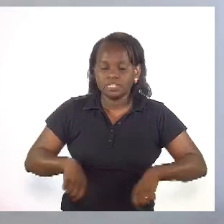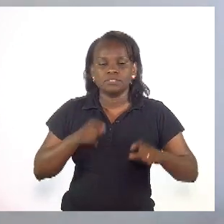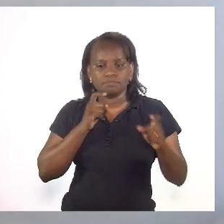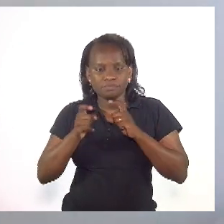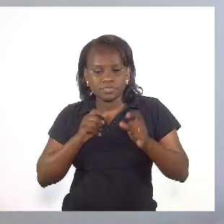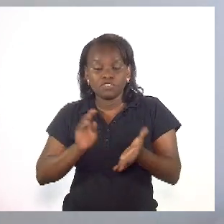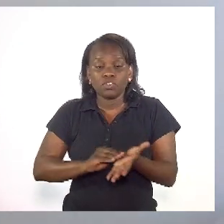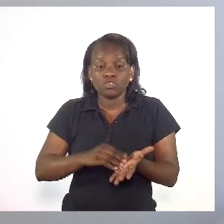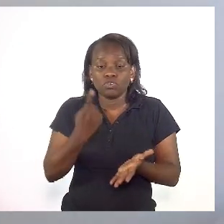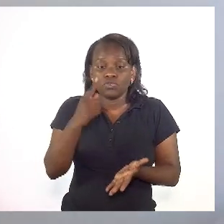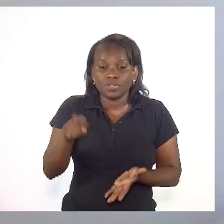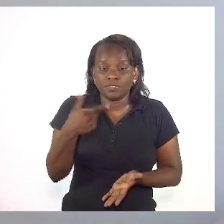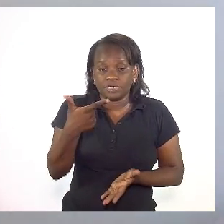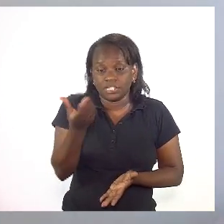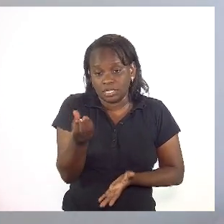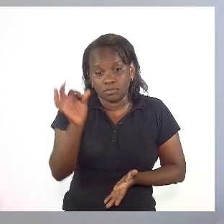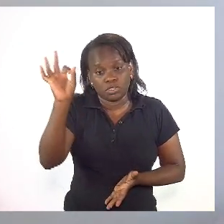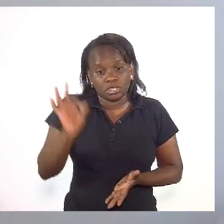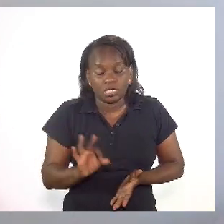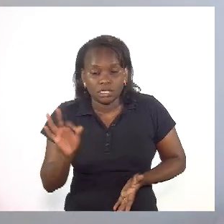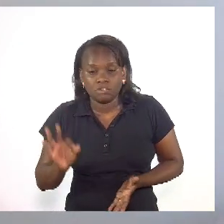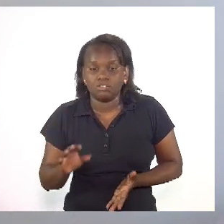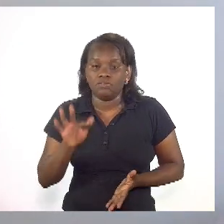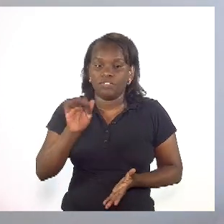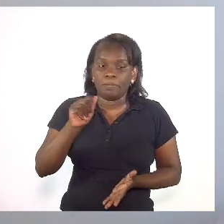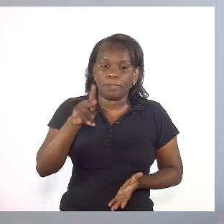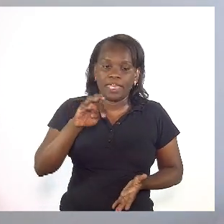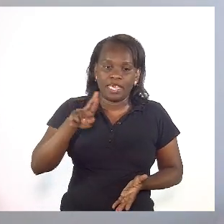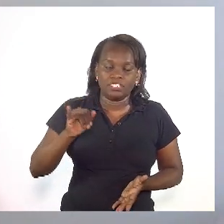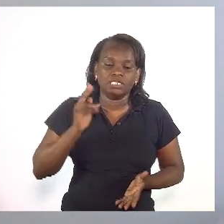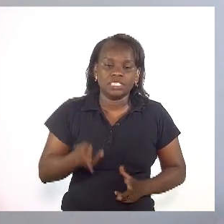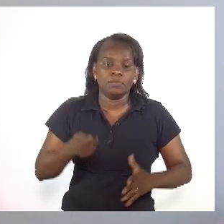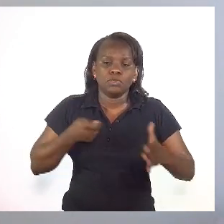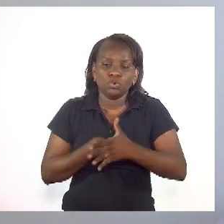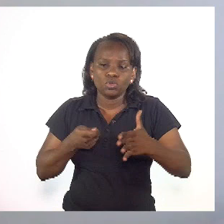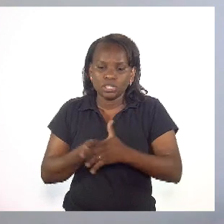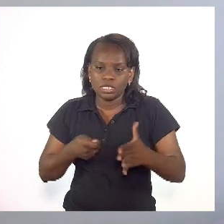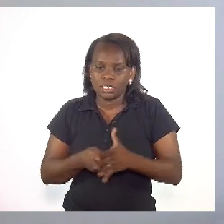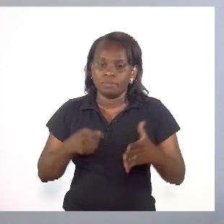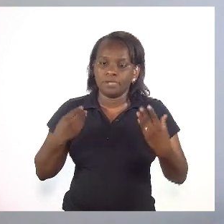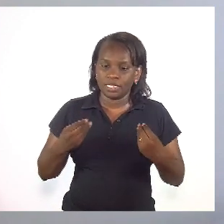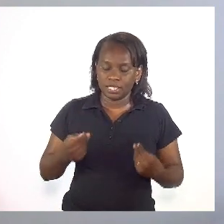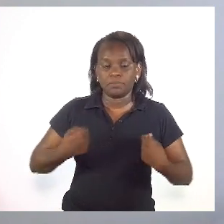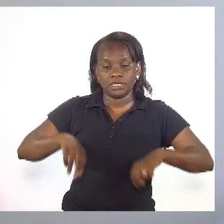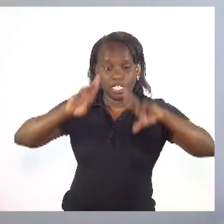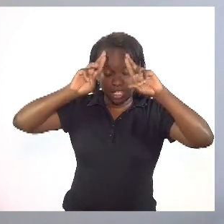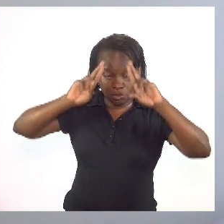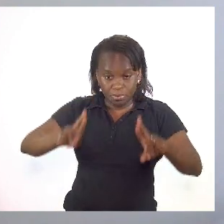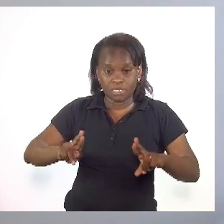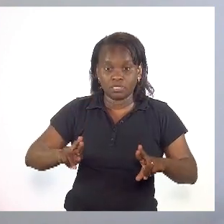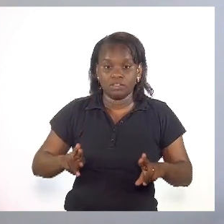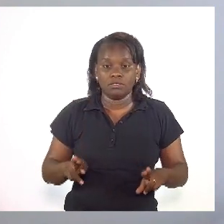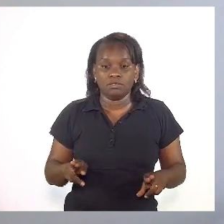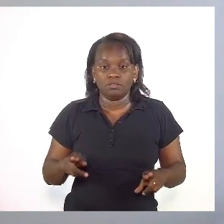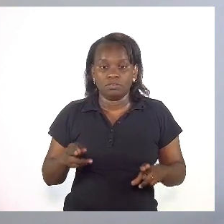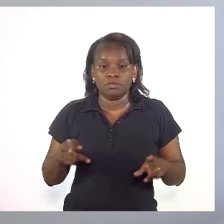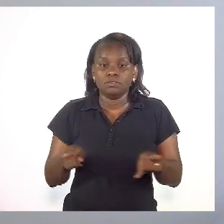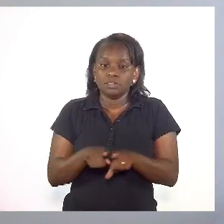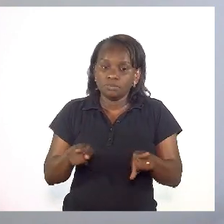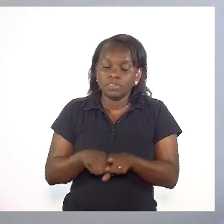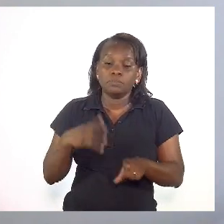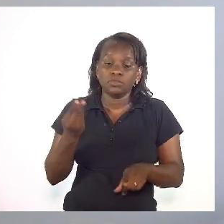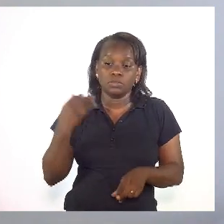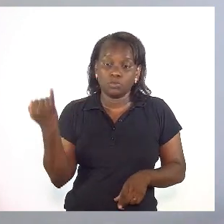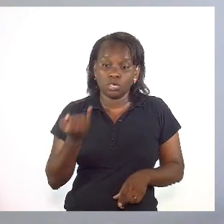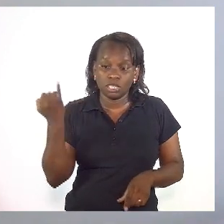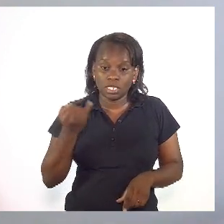faltou 1,26%. A FAPERJ sempre na luta para que isso possa ser respeitado, e é uma instituição extremamente